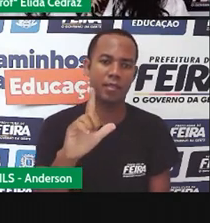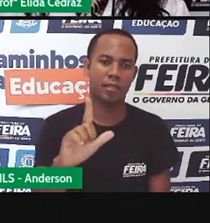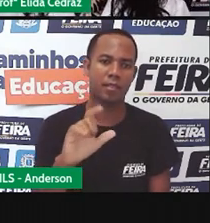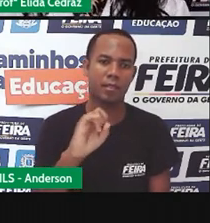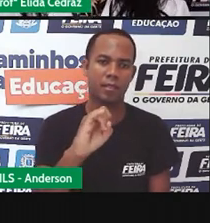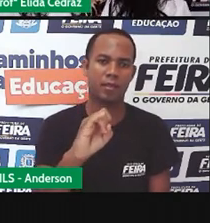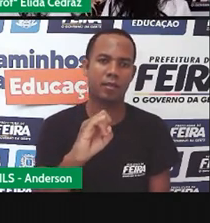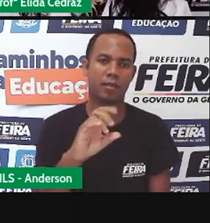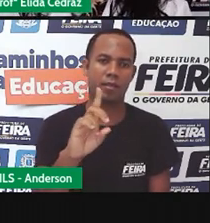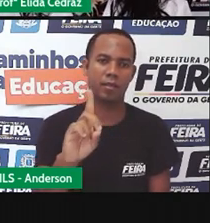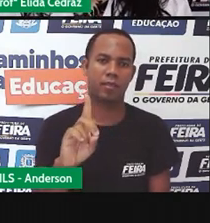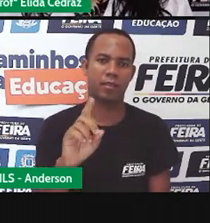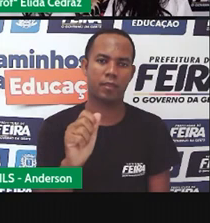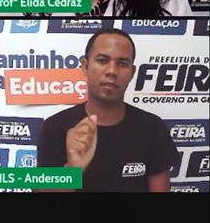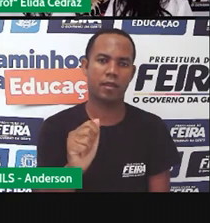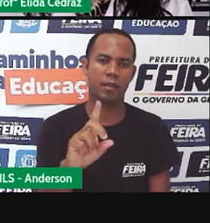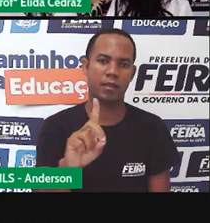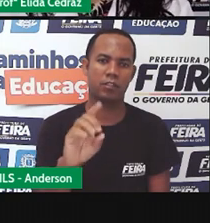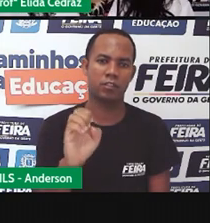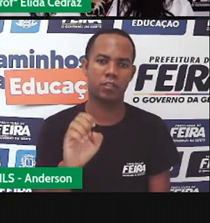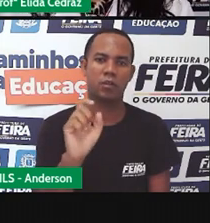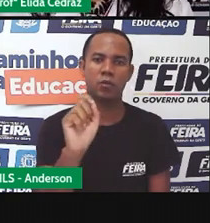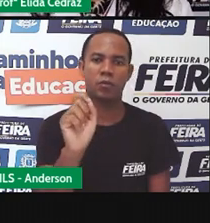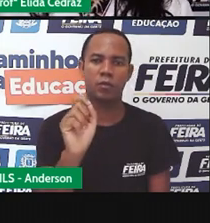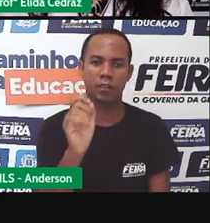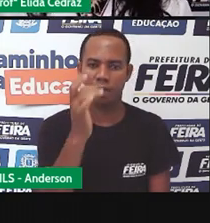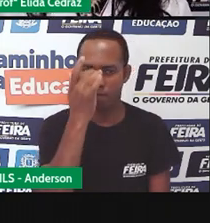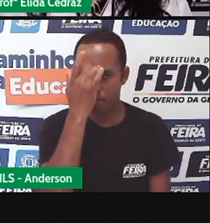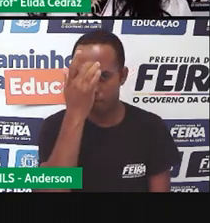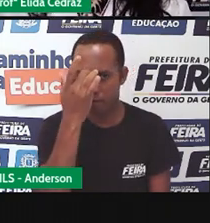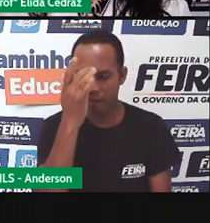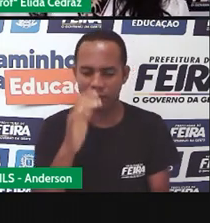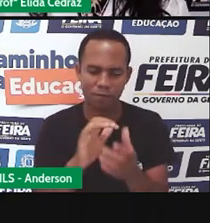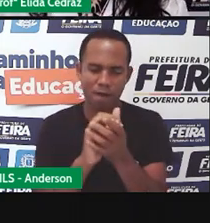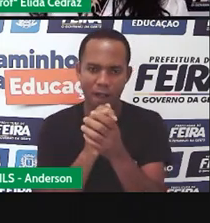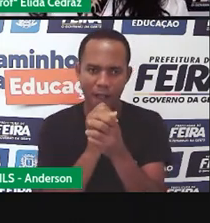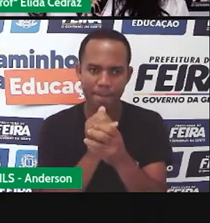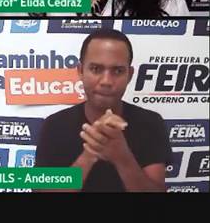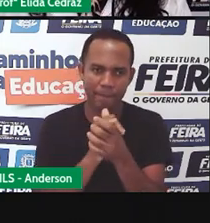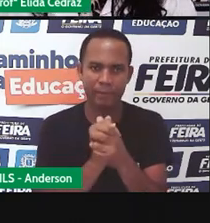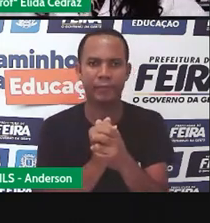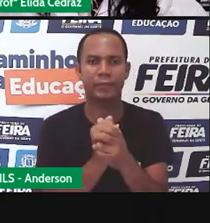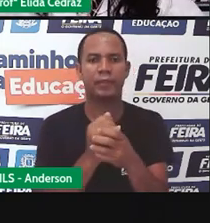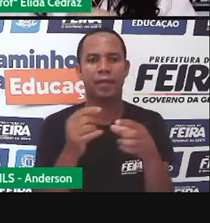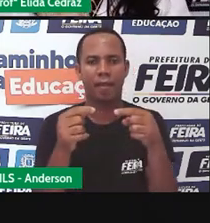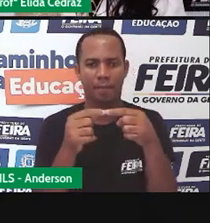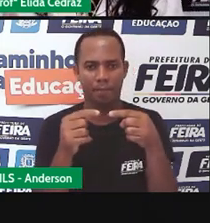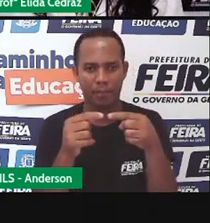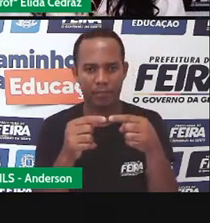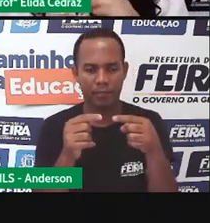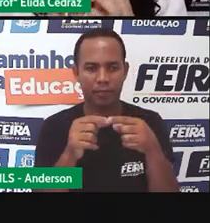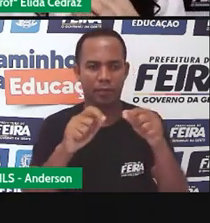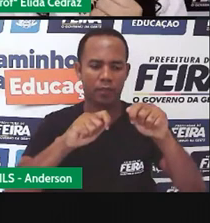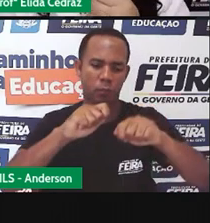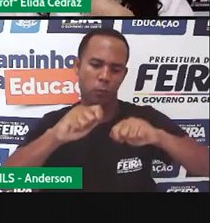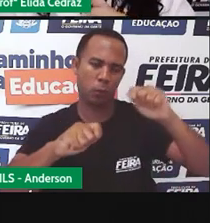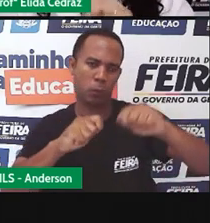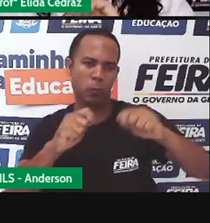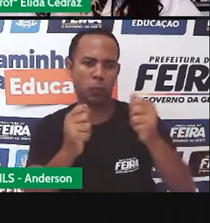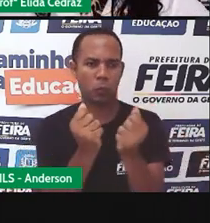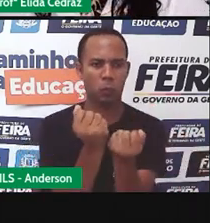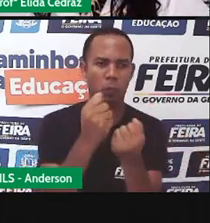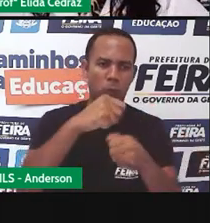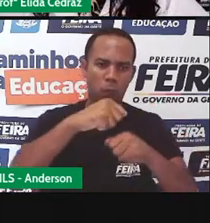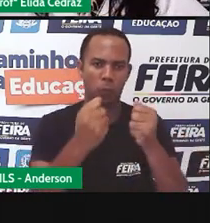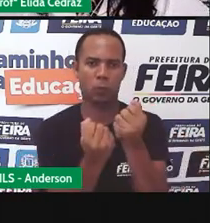torcer. Então, todo objeto que você pegar, que você puder moldar,